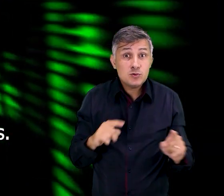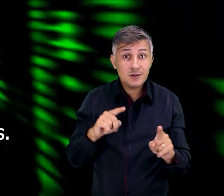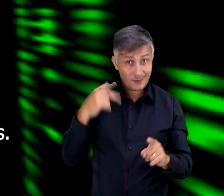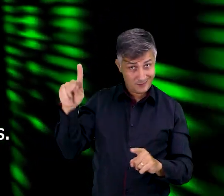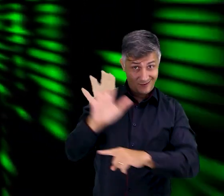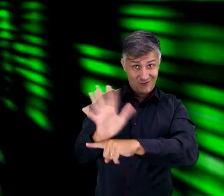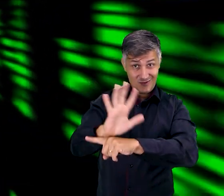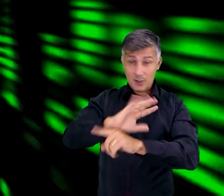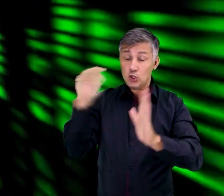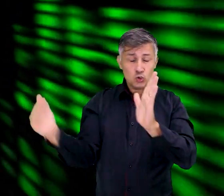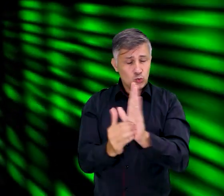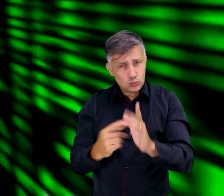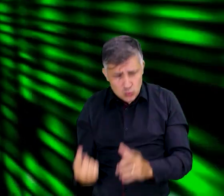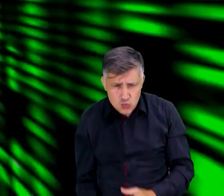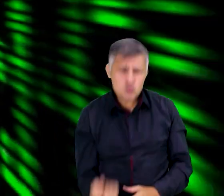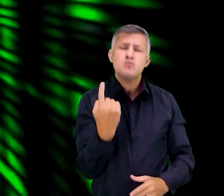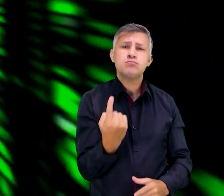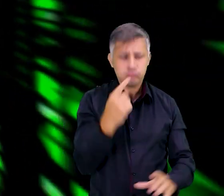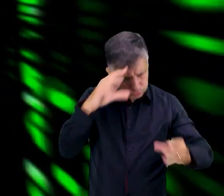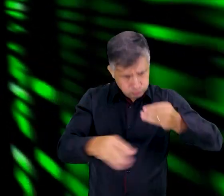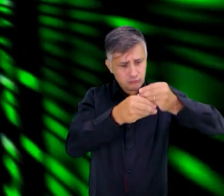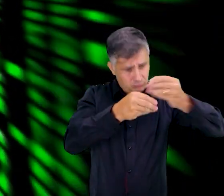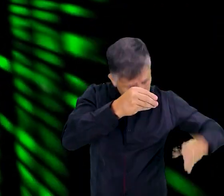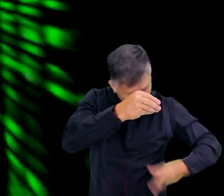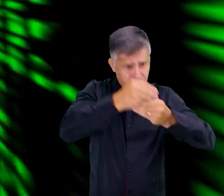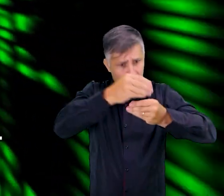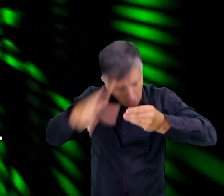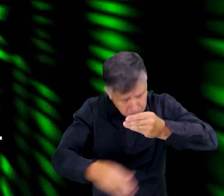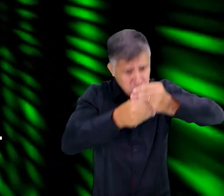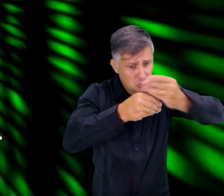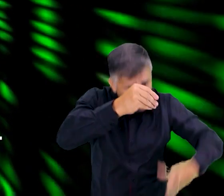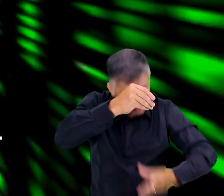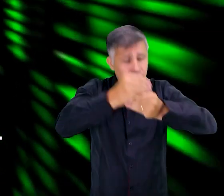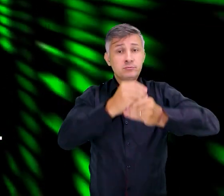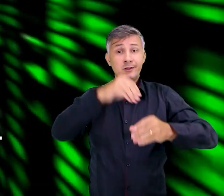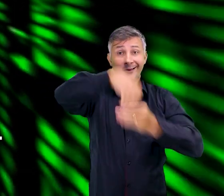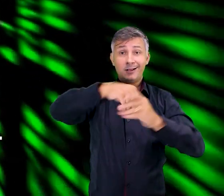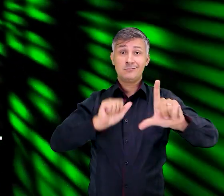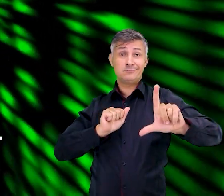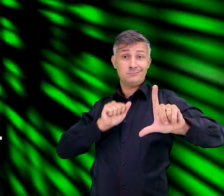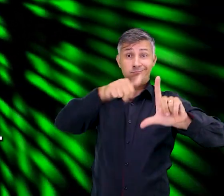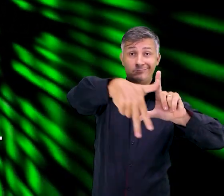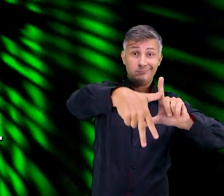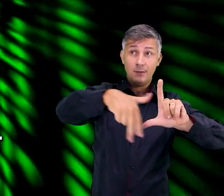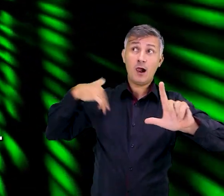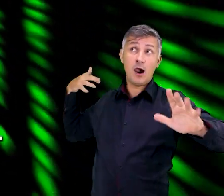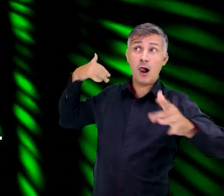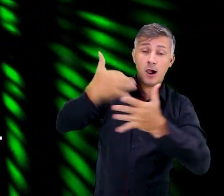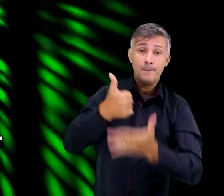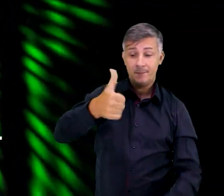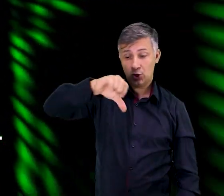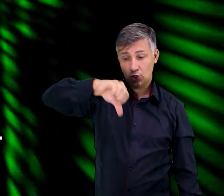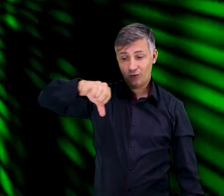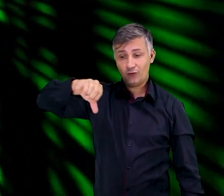dos filmes, tudo isso sendo uma só obra que se complementa no multiverso da sua existência artística desde